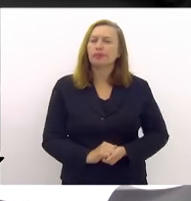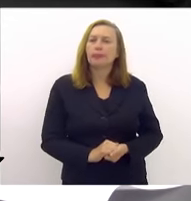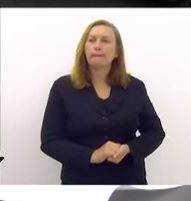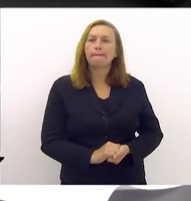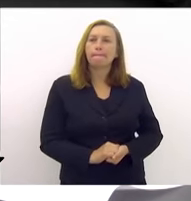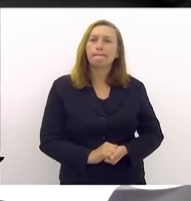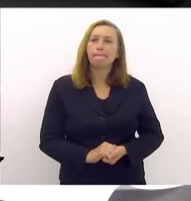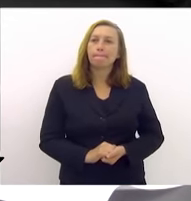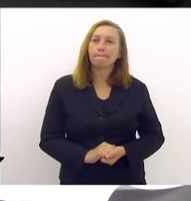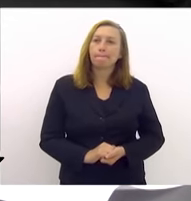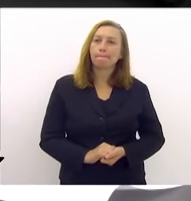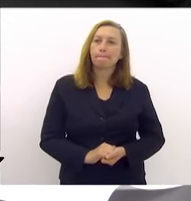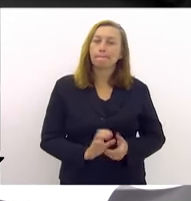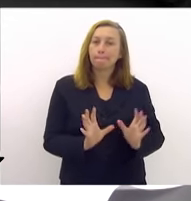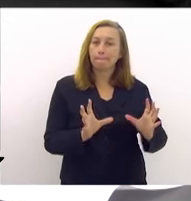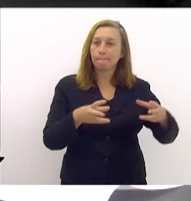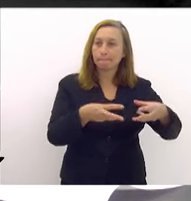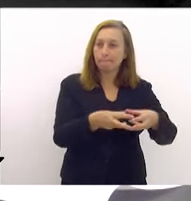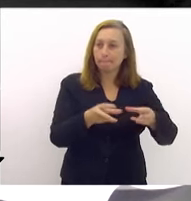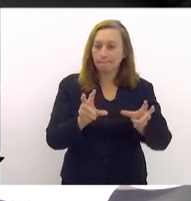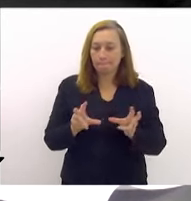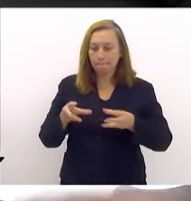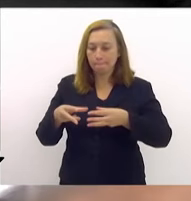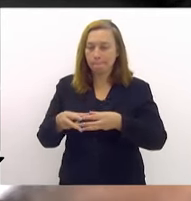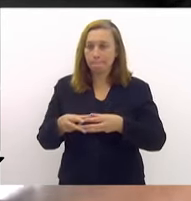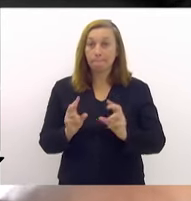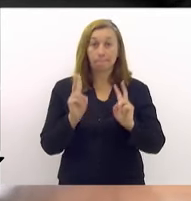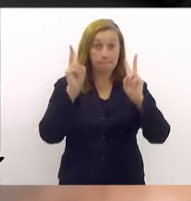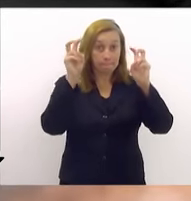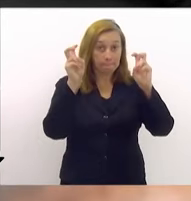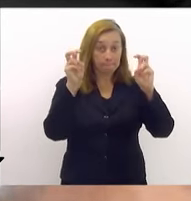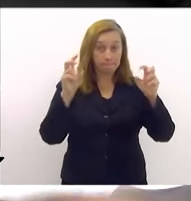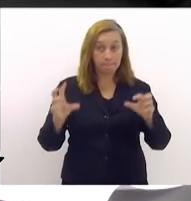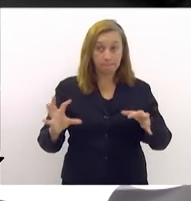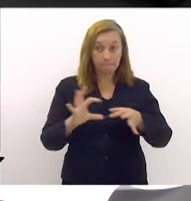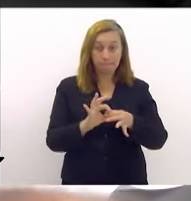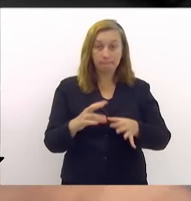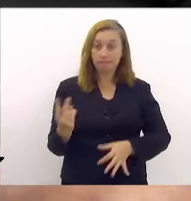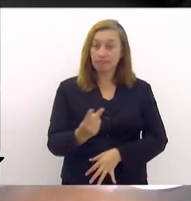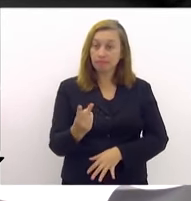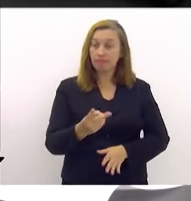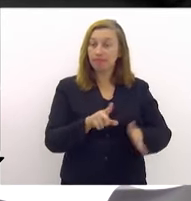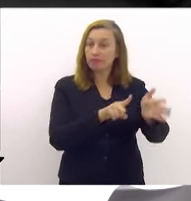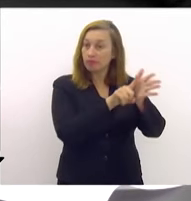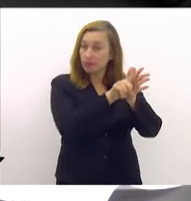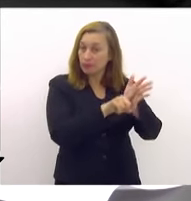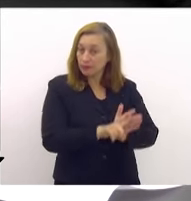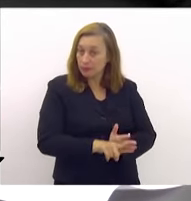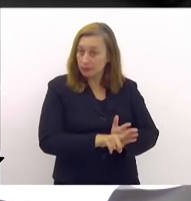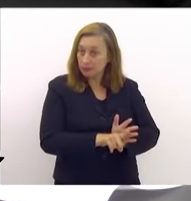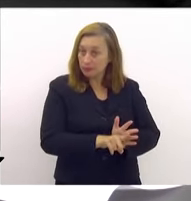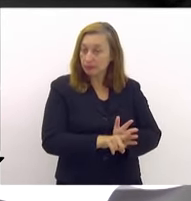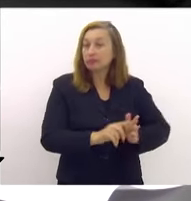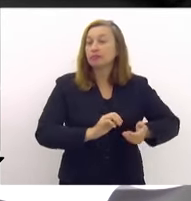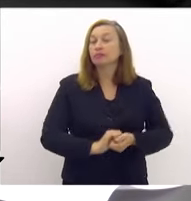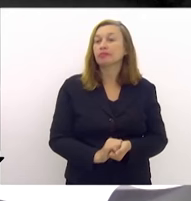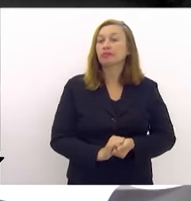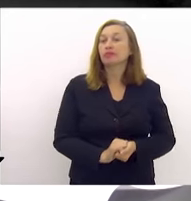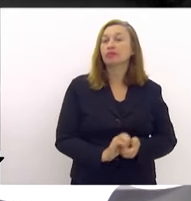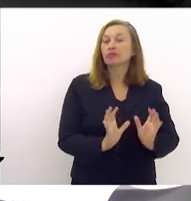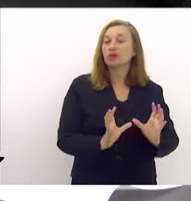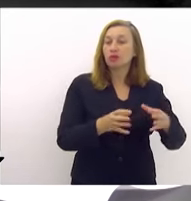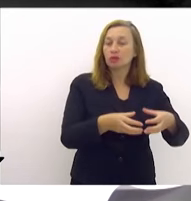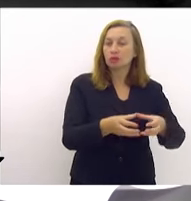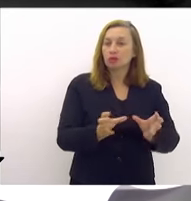as comissões pertinentes ao tema analisem. Mas as comissões pertinentes aos temas